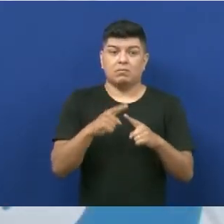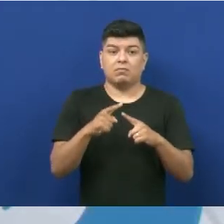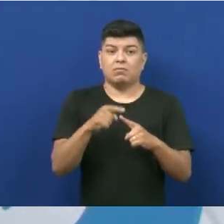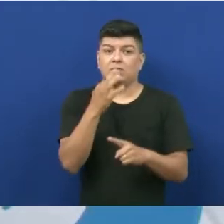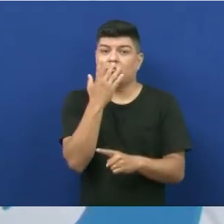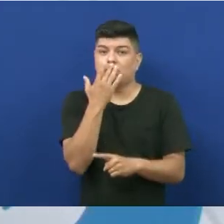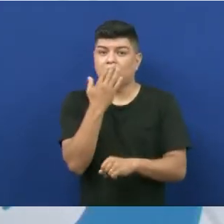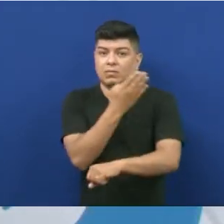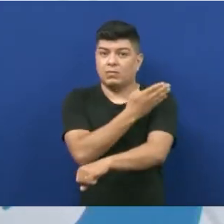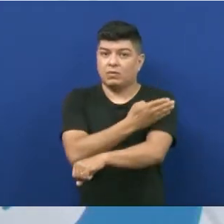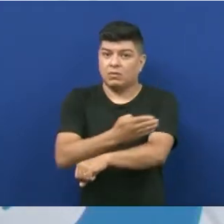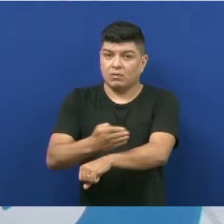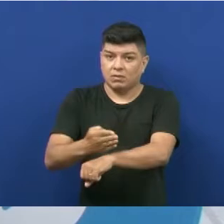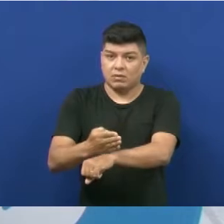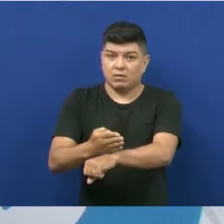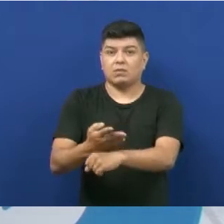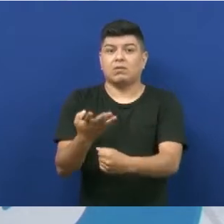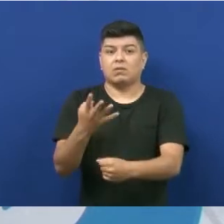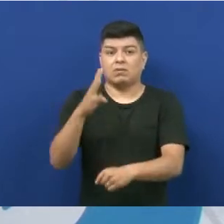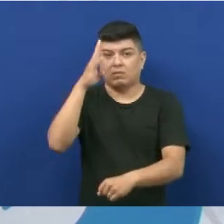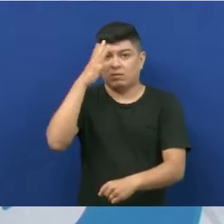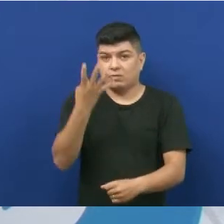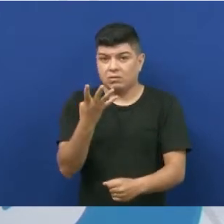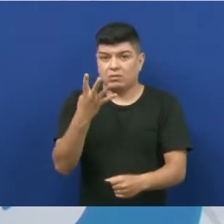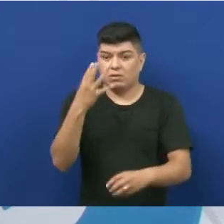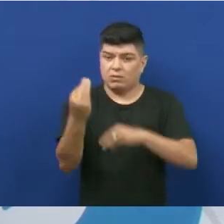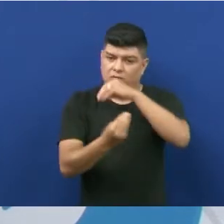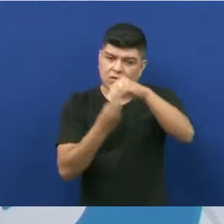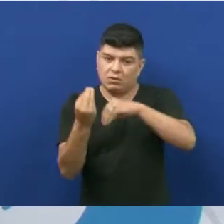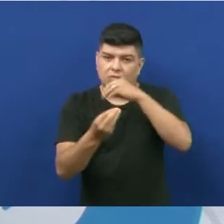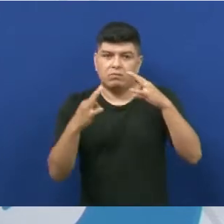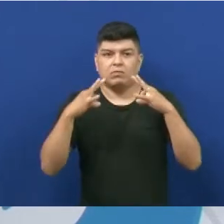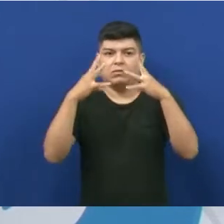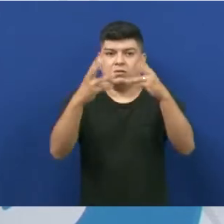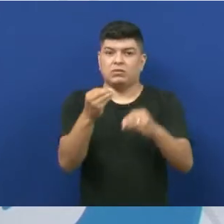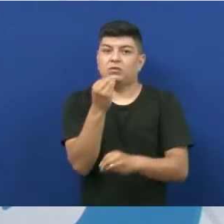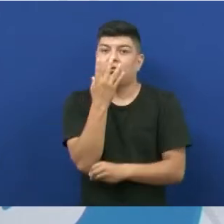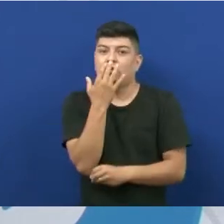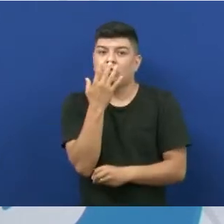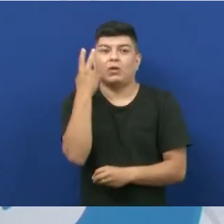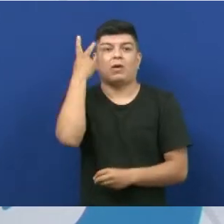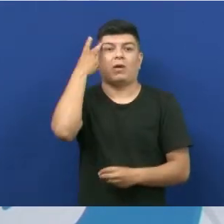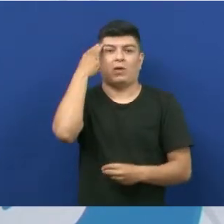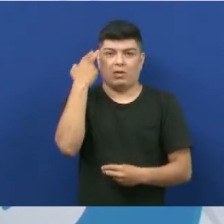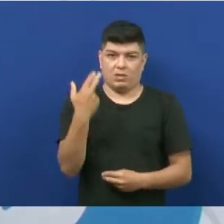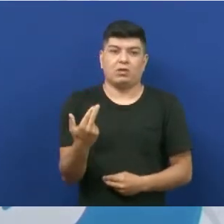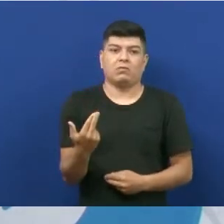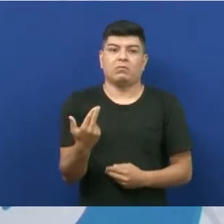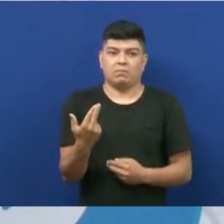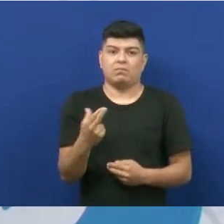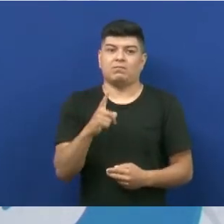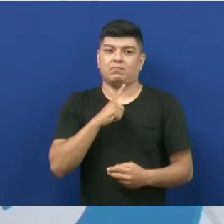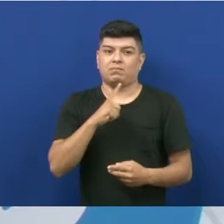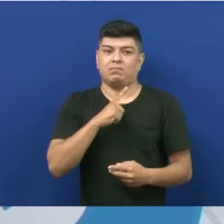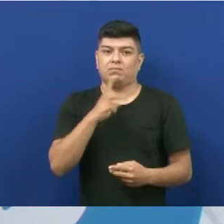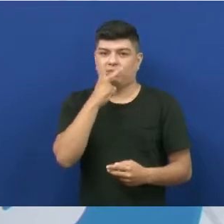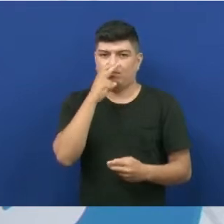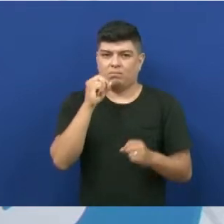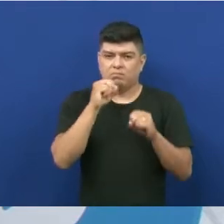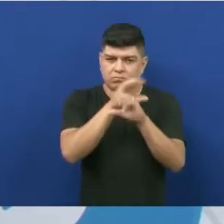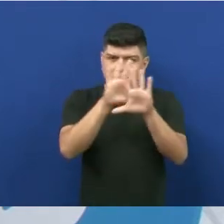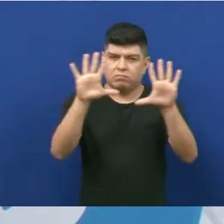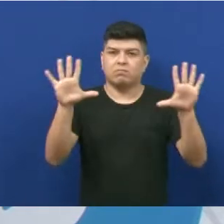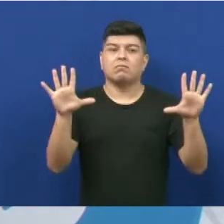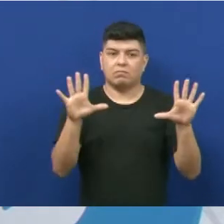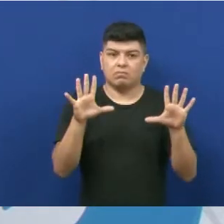cor branca ela é o resultado da mistura de todas as cores, naturalmente ela tende a refletir mais do